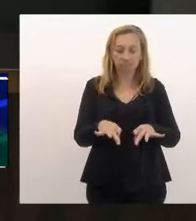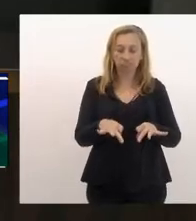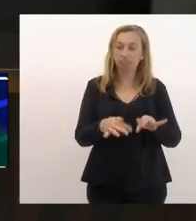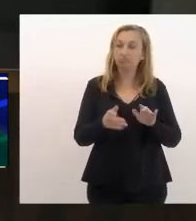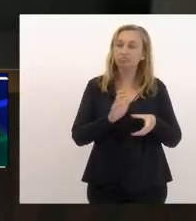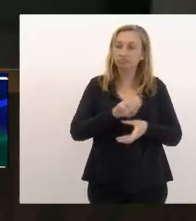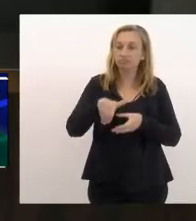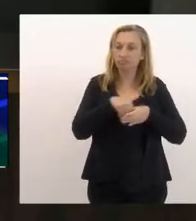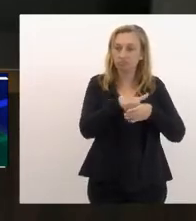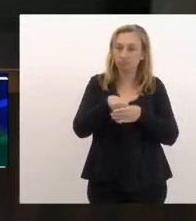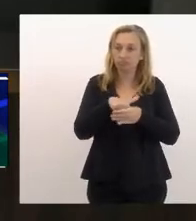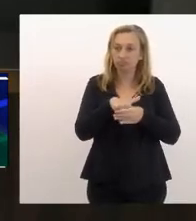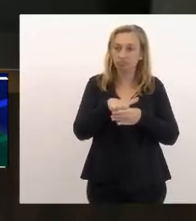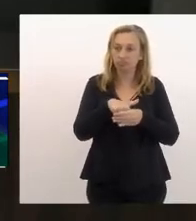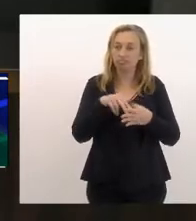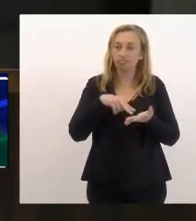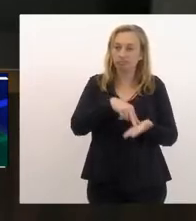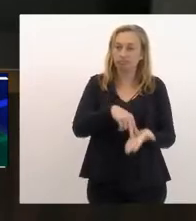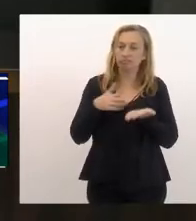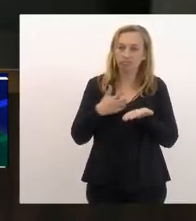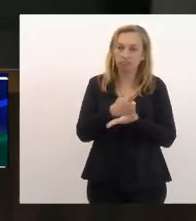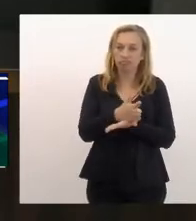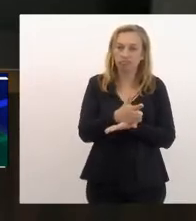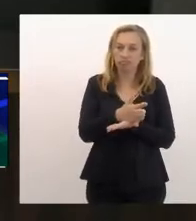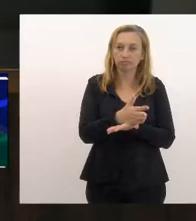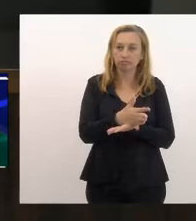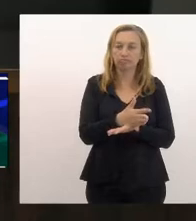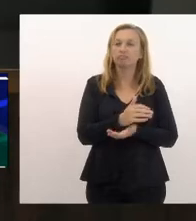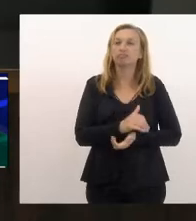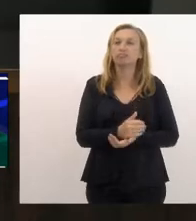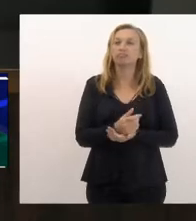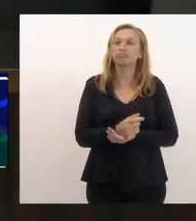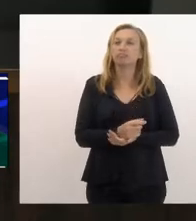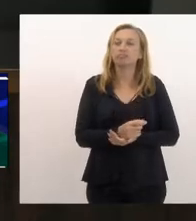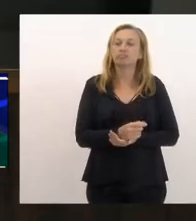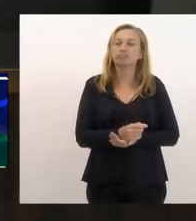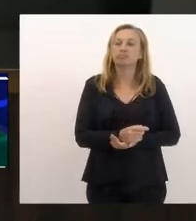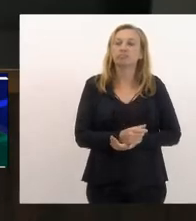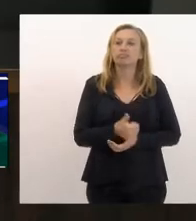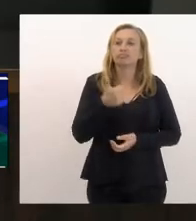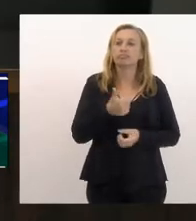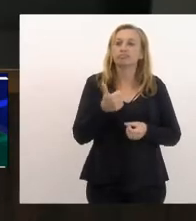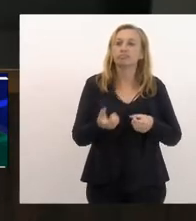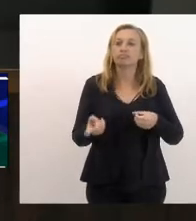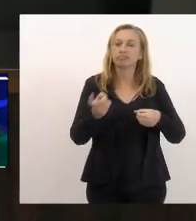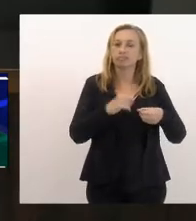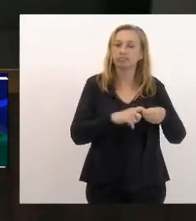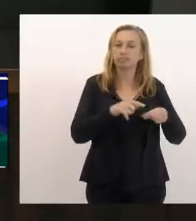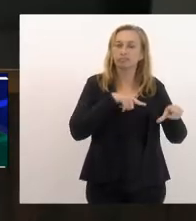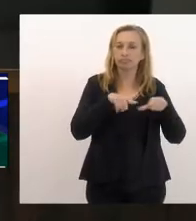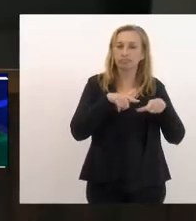Em votação, os senhores que aprovam permaneçam como estão aprovados. Vai aprovado em primeira, retorna em segunda.